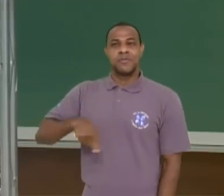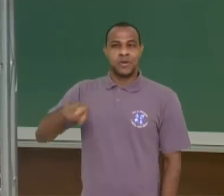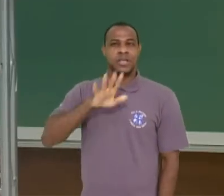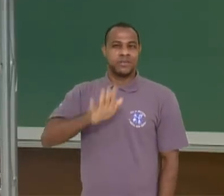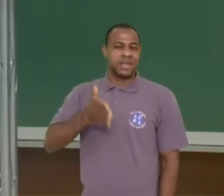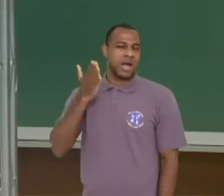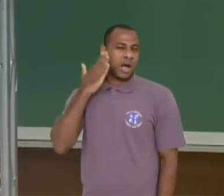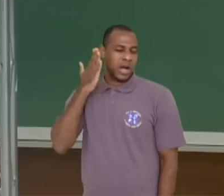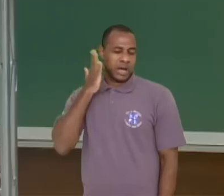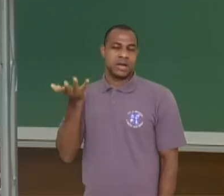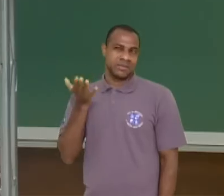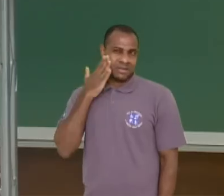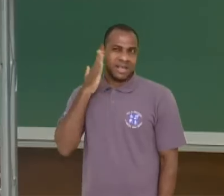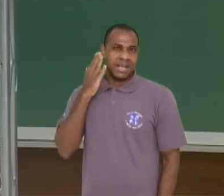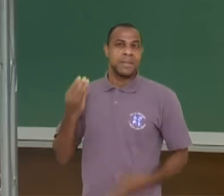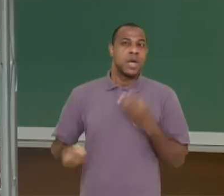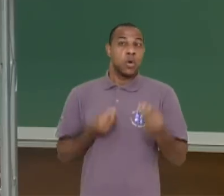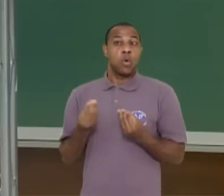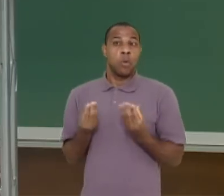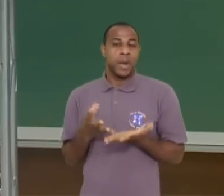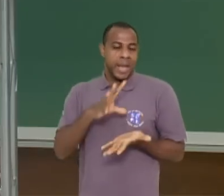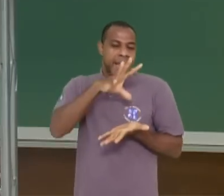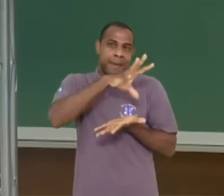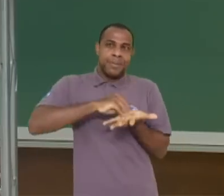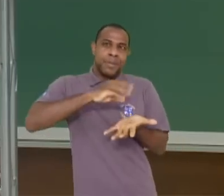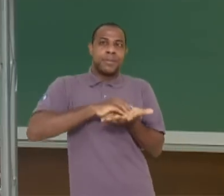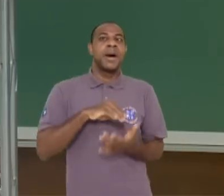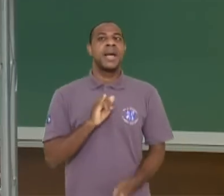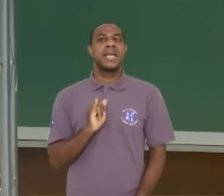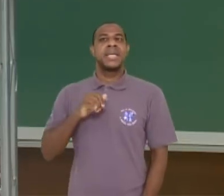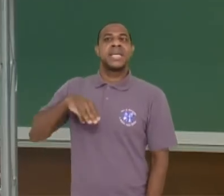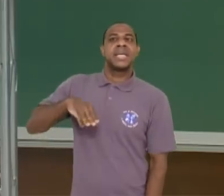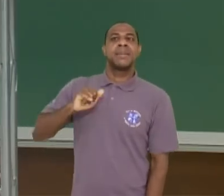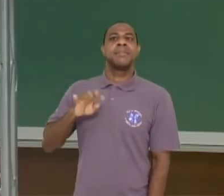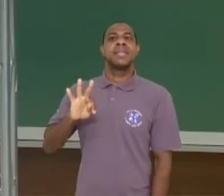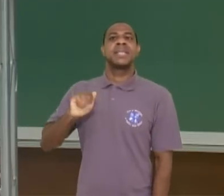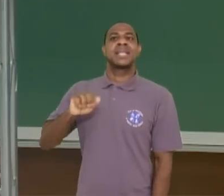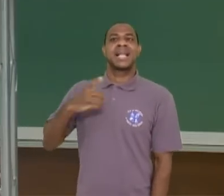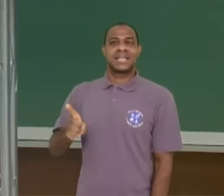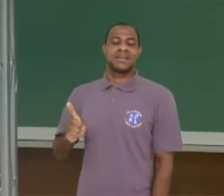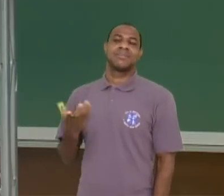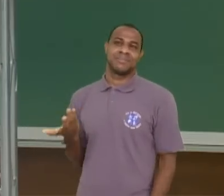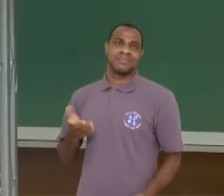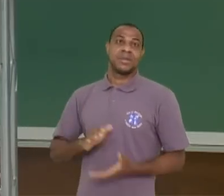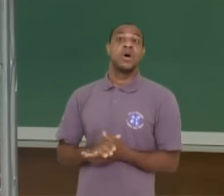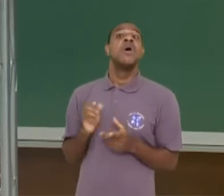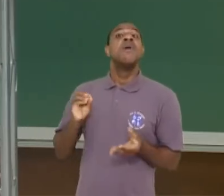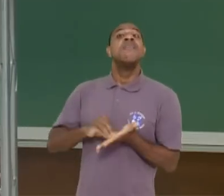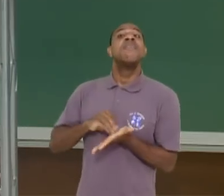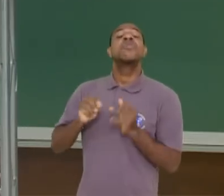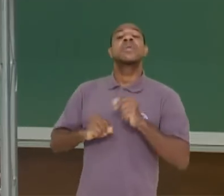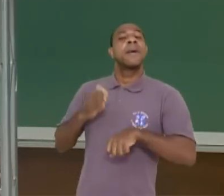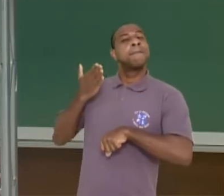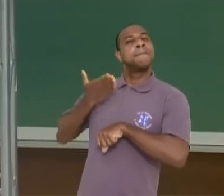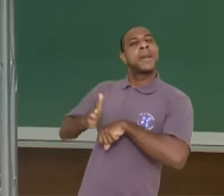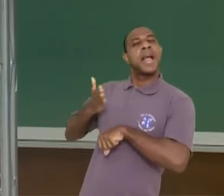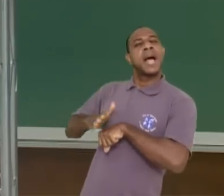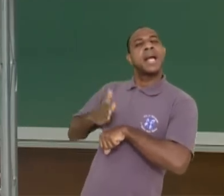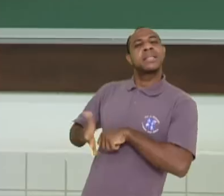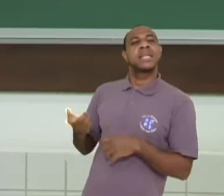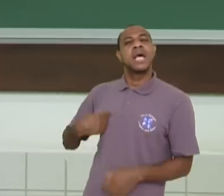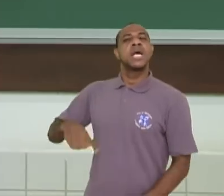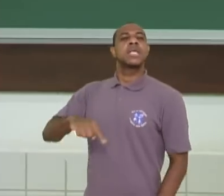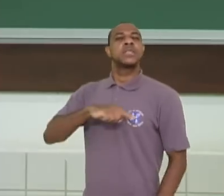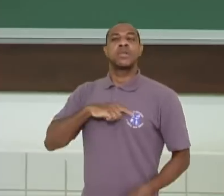conhecem como que funciona a imitação, né? Então facilita e muito o aprendizado. O que nos falta é a prática, né? Mas a prática nós podemos estar realizando